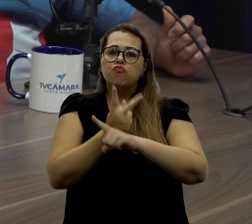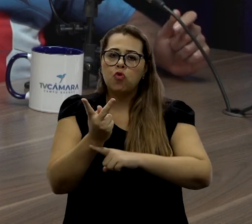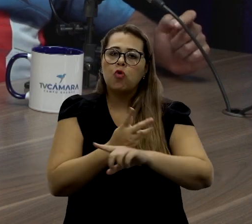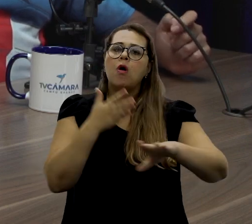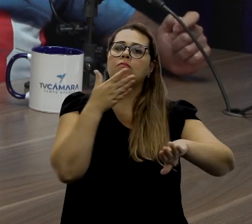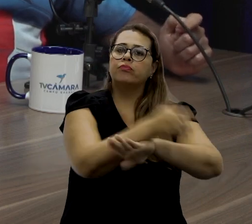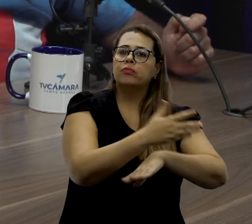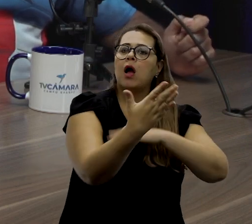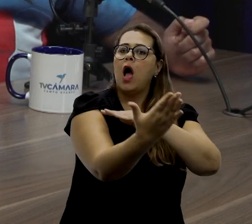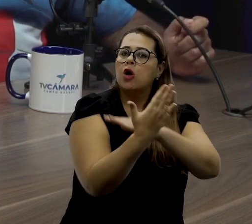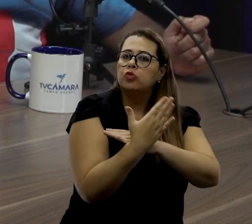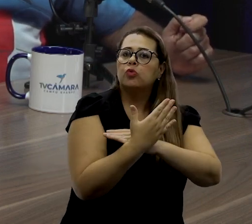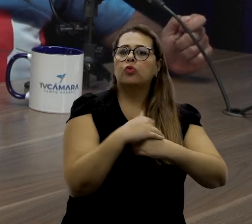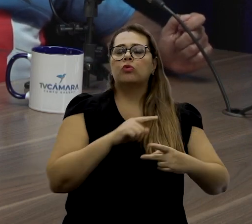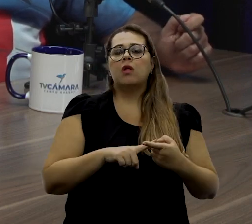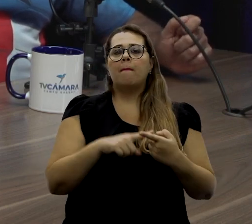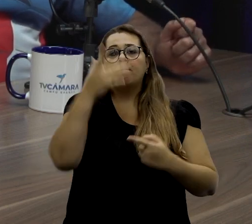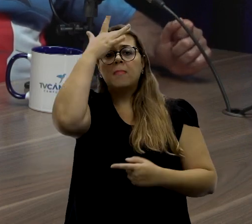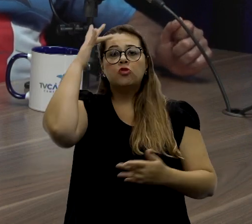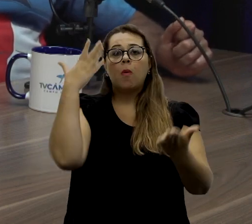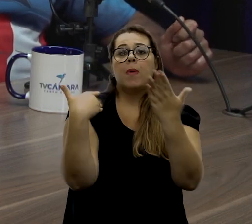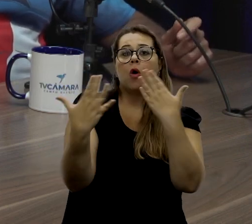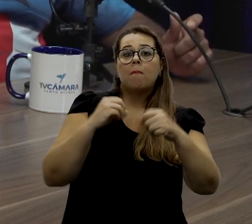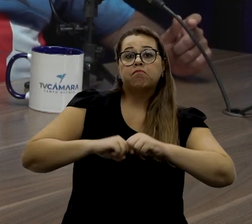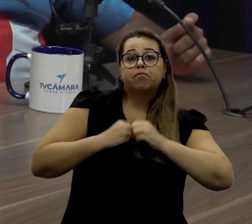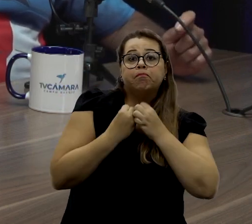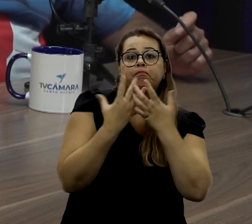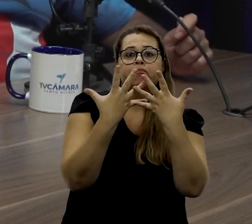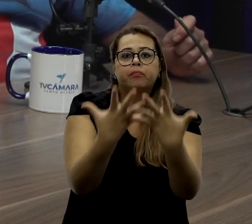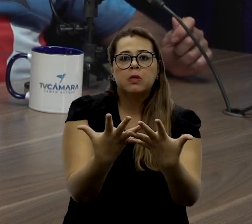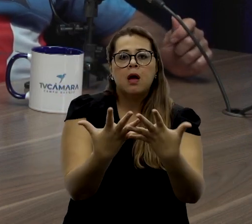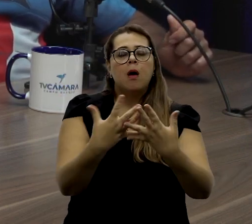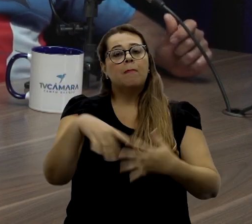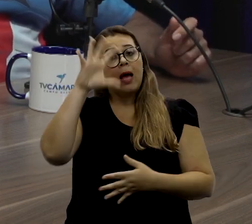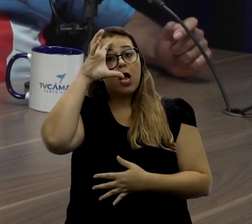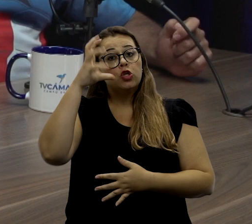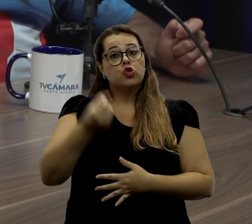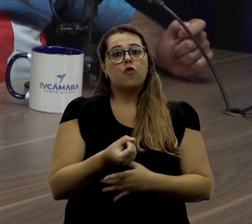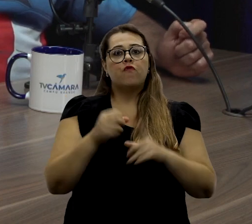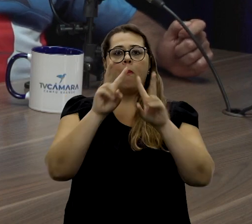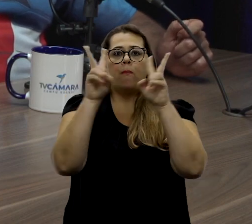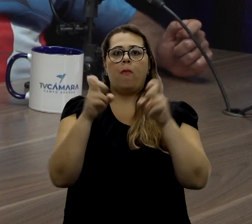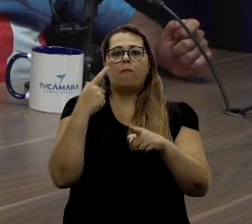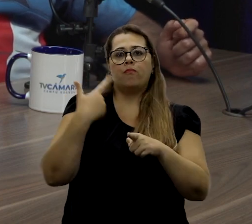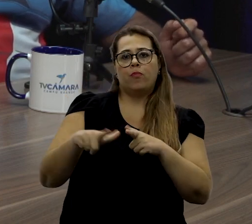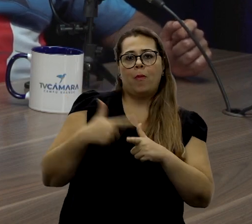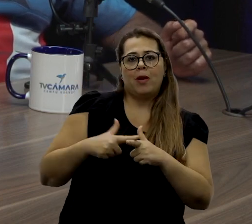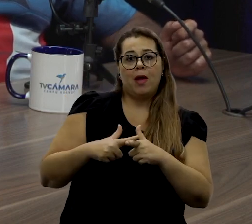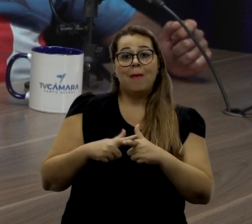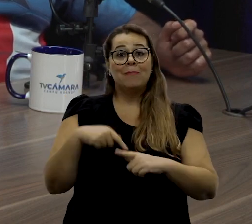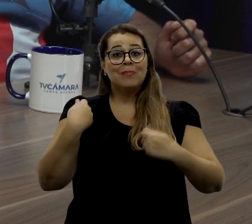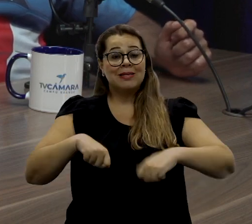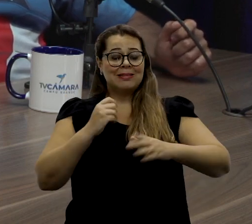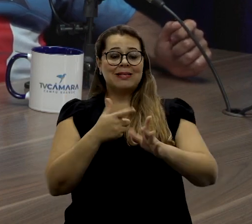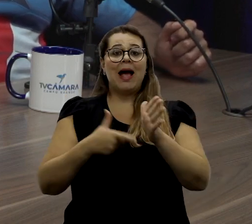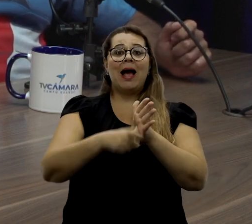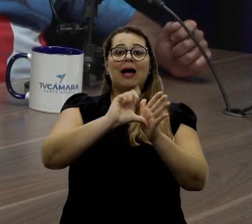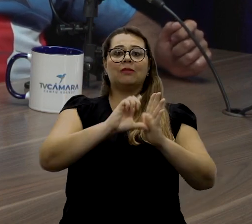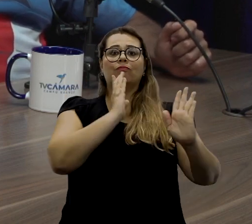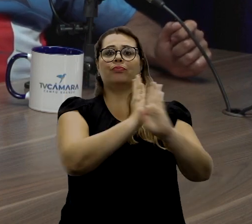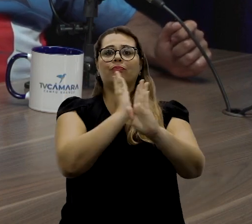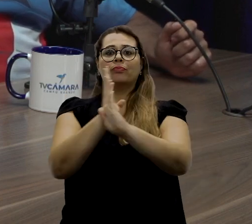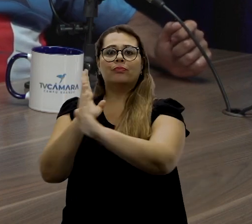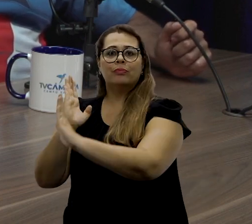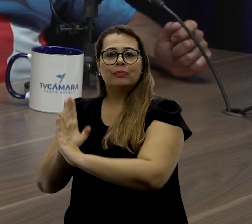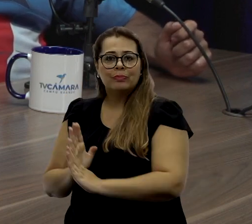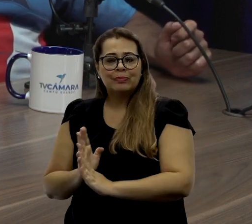apoio, alguém que possa ouvi-lo, para que ele possa daí se encaminhar e resolver aquela questão. Mas ele vai ter que identificar, porque se